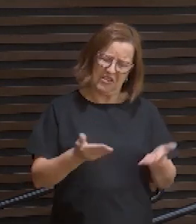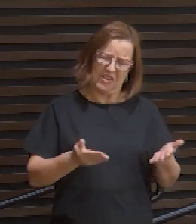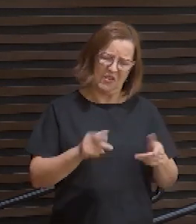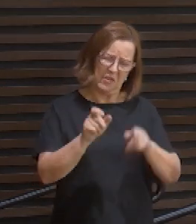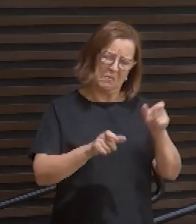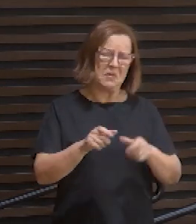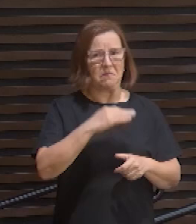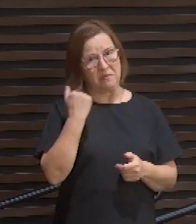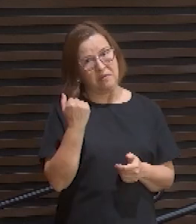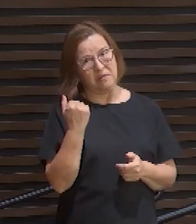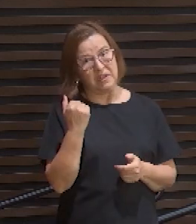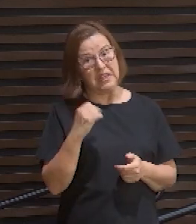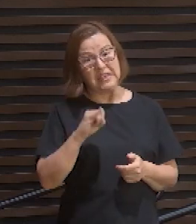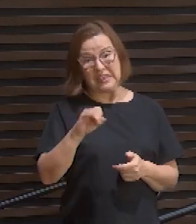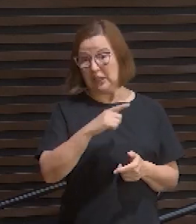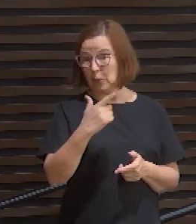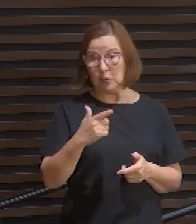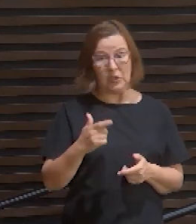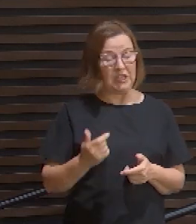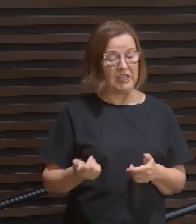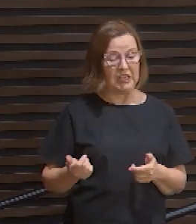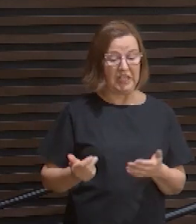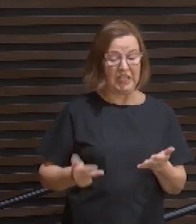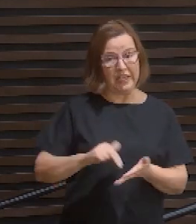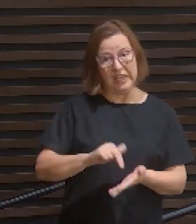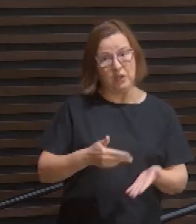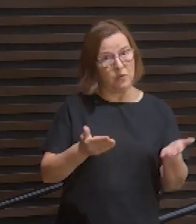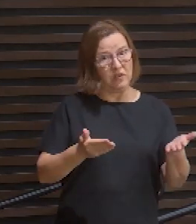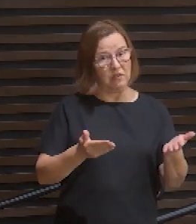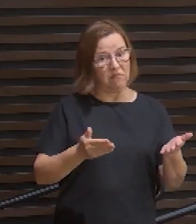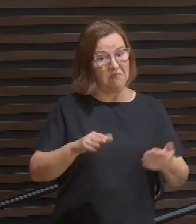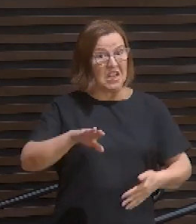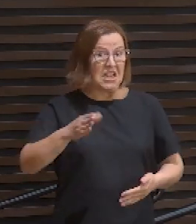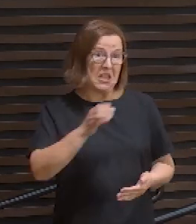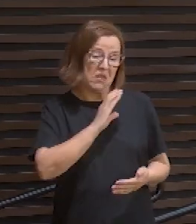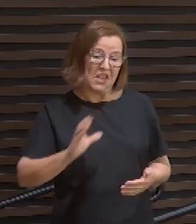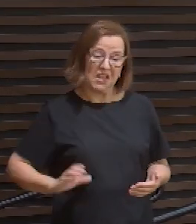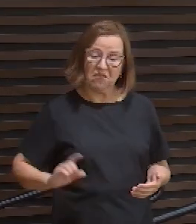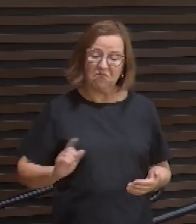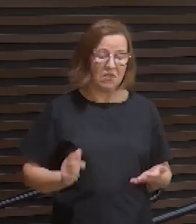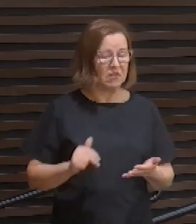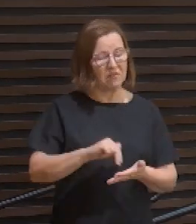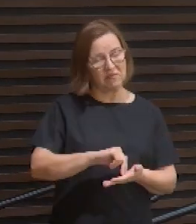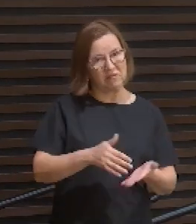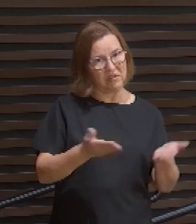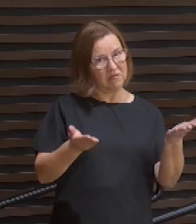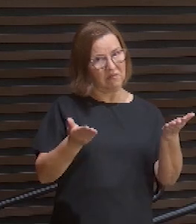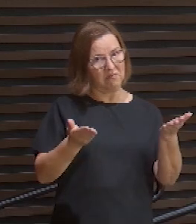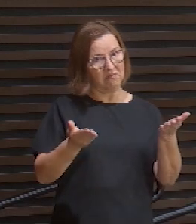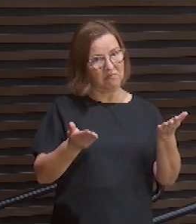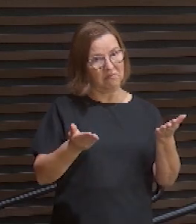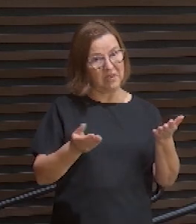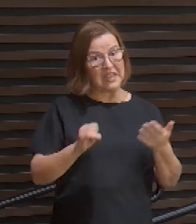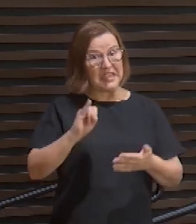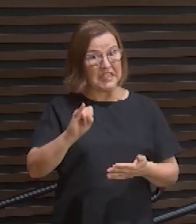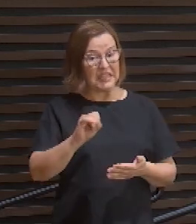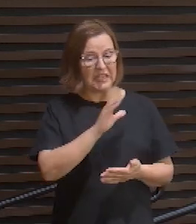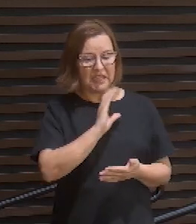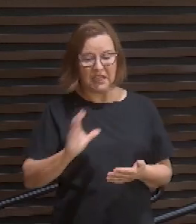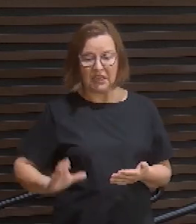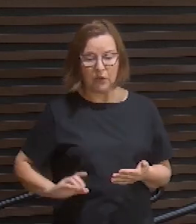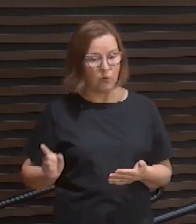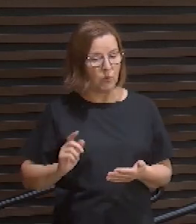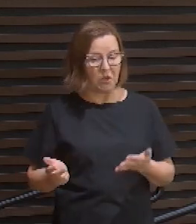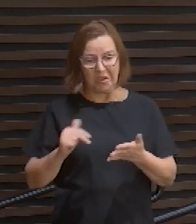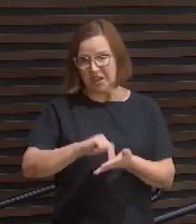de mortos, então Cristo não ressuscitou. E se Cristo não ressuscitou, é vã a nossa pregação e vã a